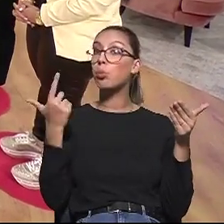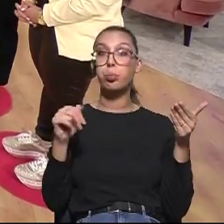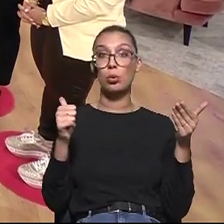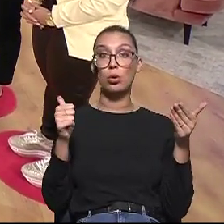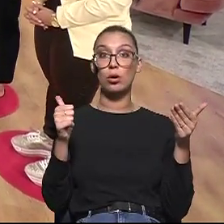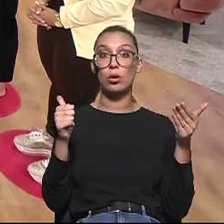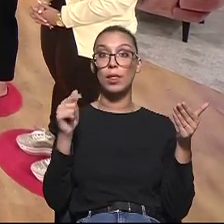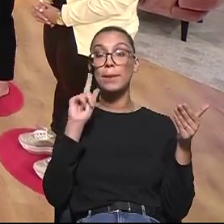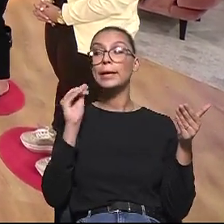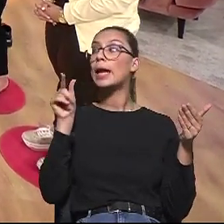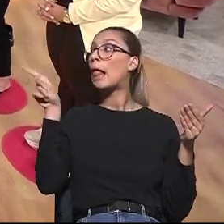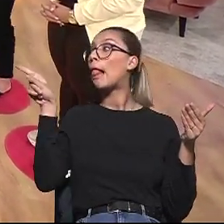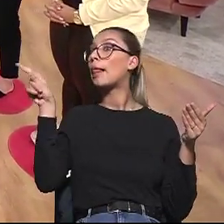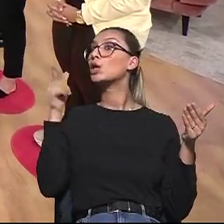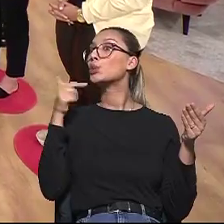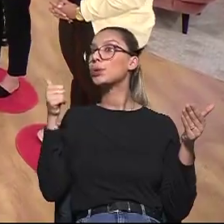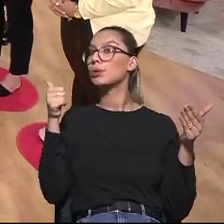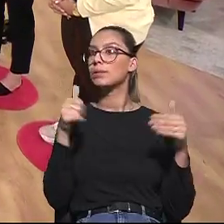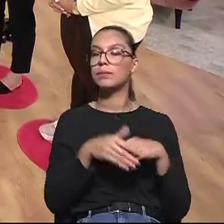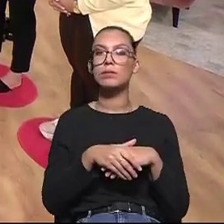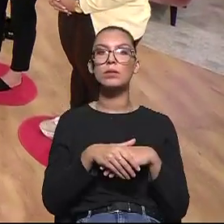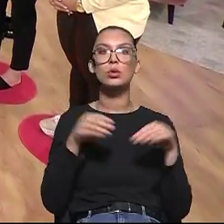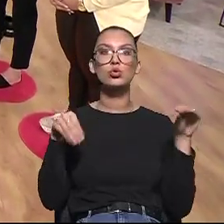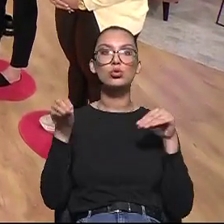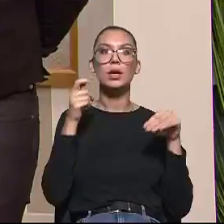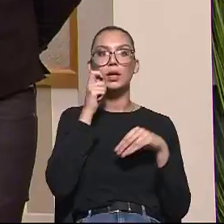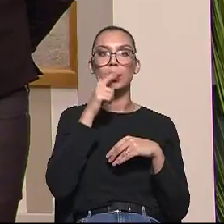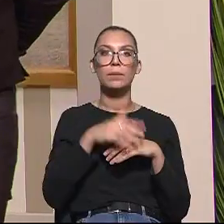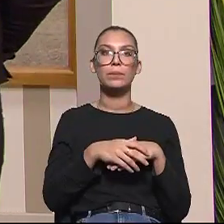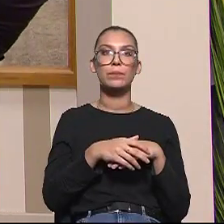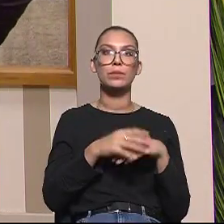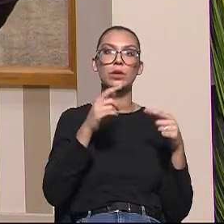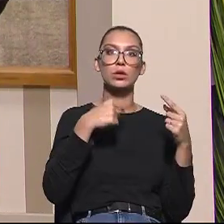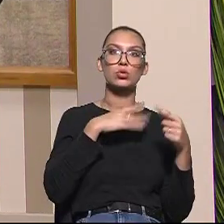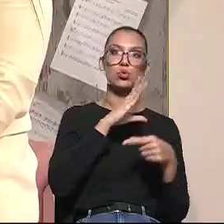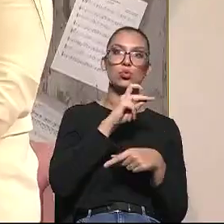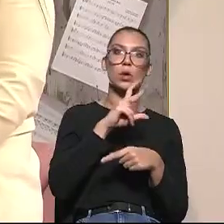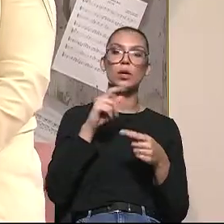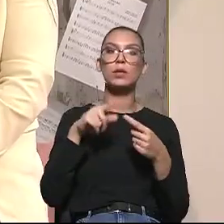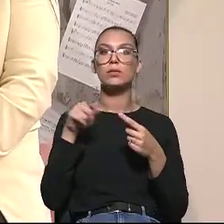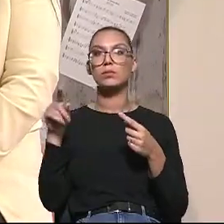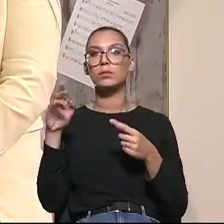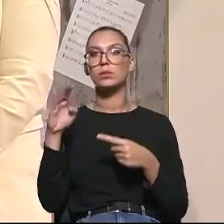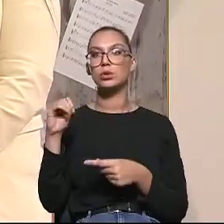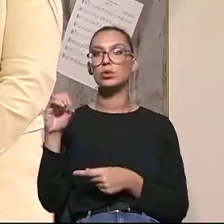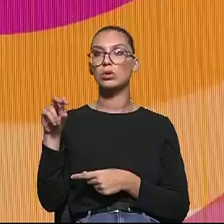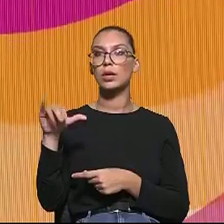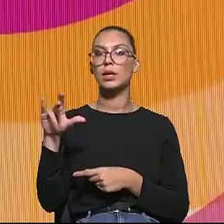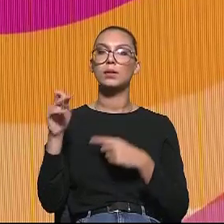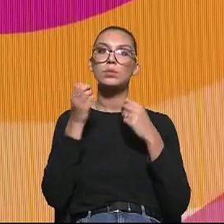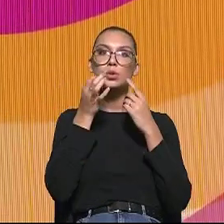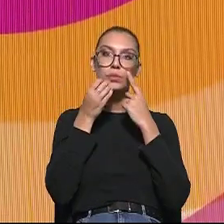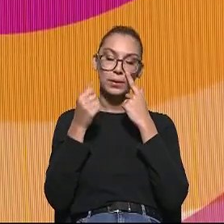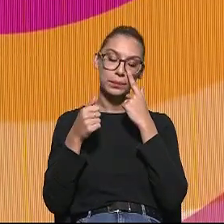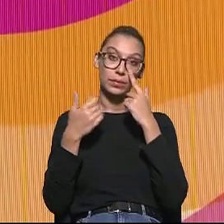das meninas ali ao fundo. Está fofíssimas. Quem é que vai jogar da equipa A? Sim. Joaninha, da equipa sou B? Eu. És tu, Sónia. Muito bem. Então, vamos